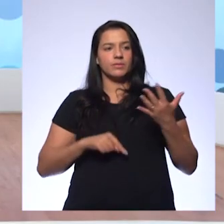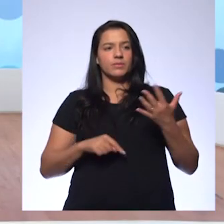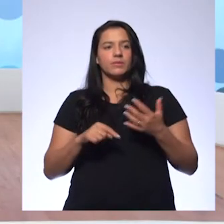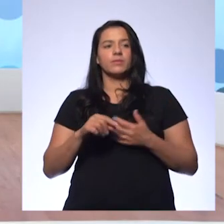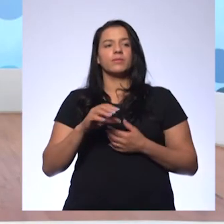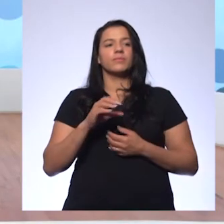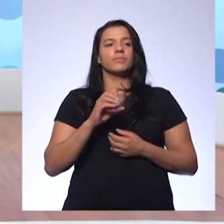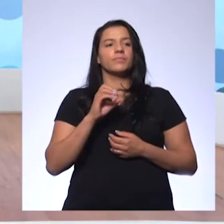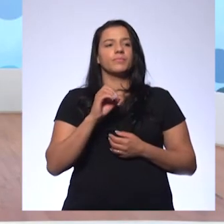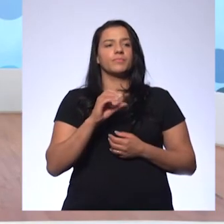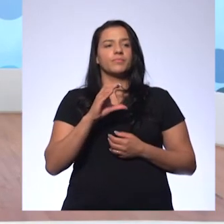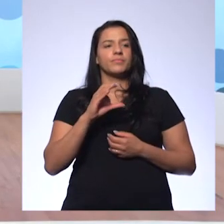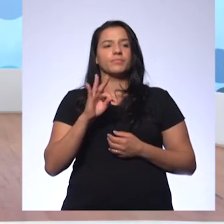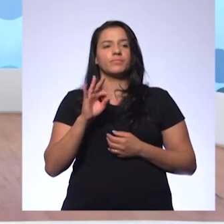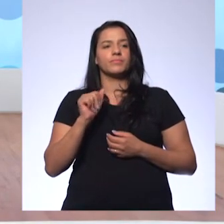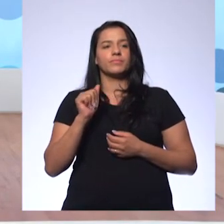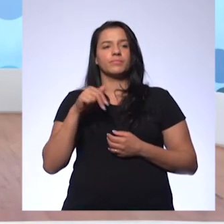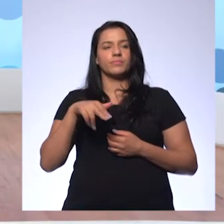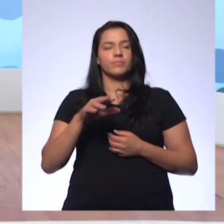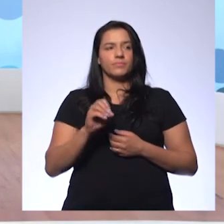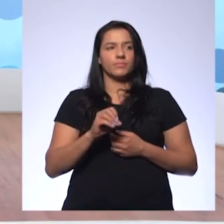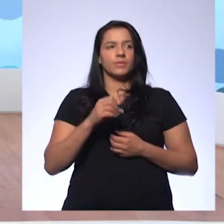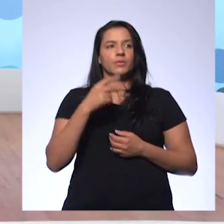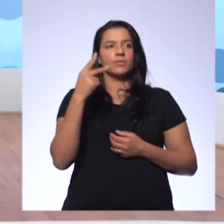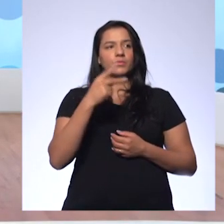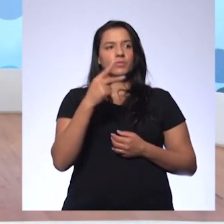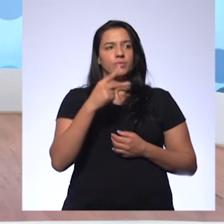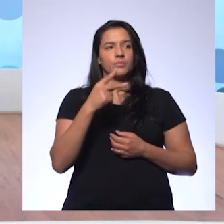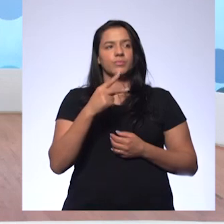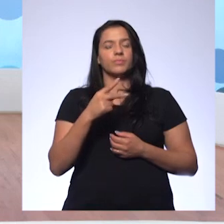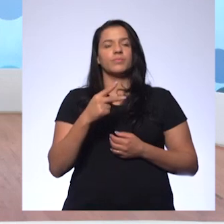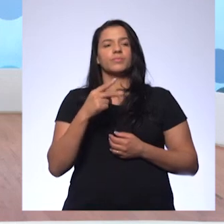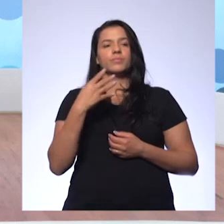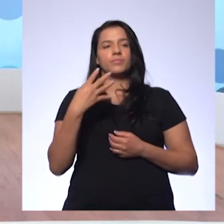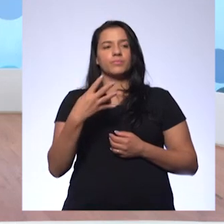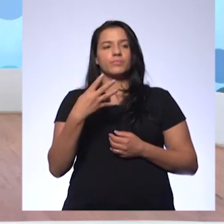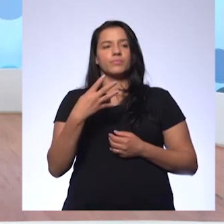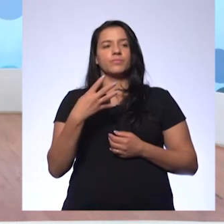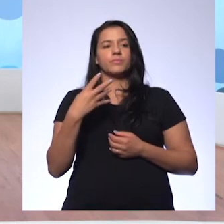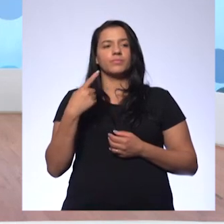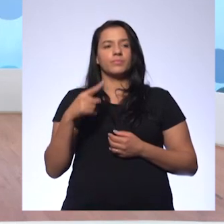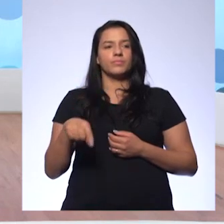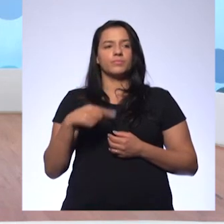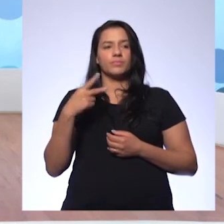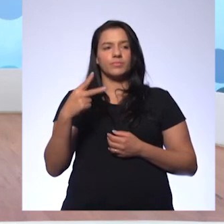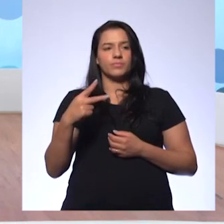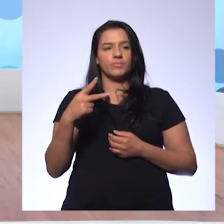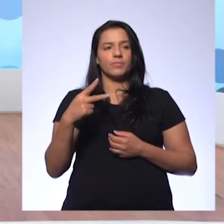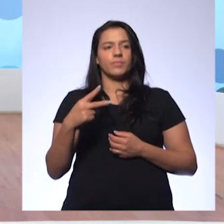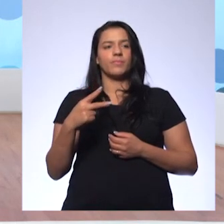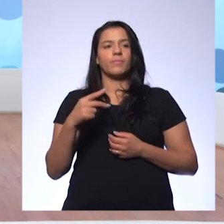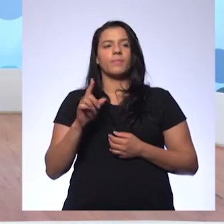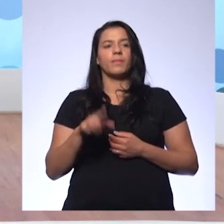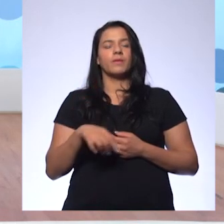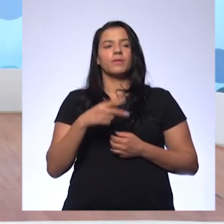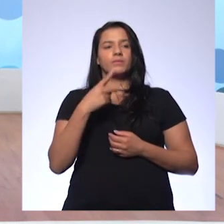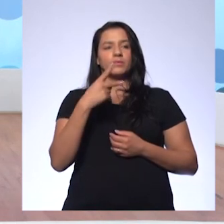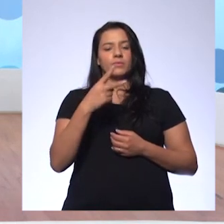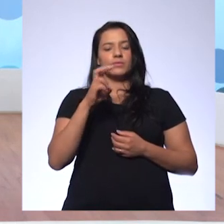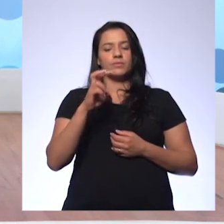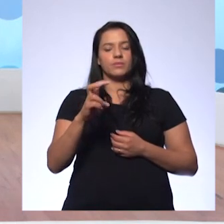octano, o 2,4 de metilhexano e o 2-metilheptano, o 2,5 de metilhexano